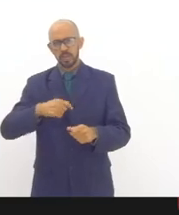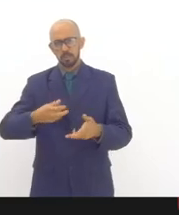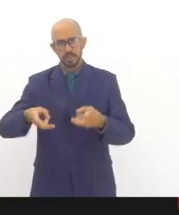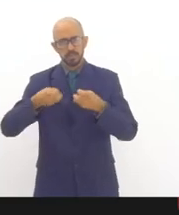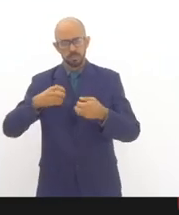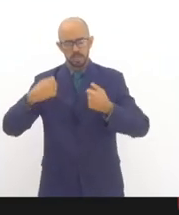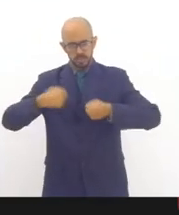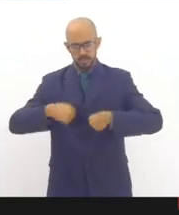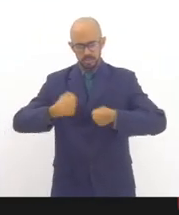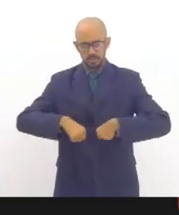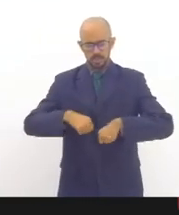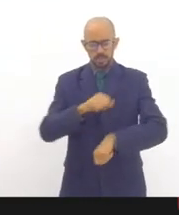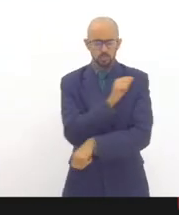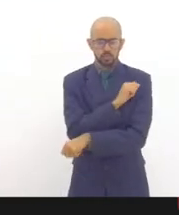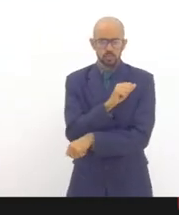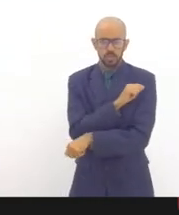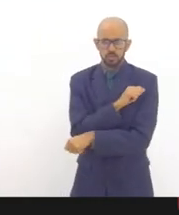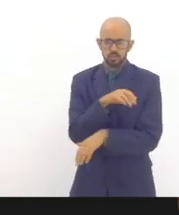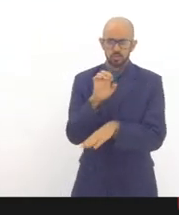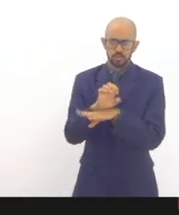Janeiro